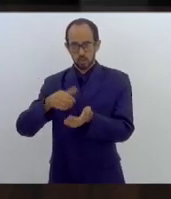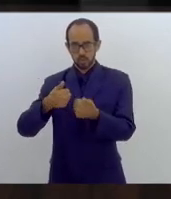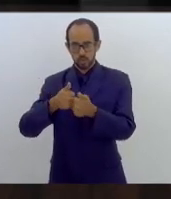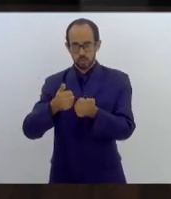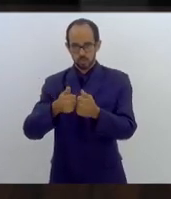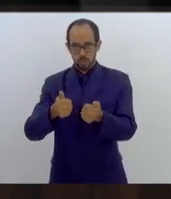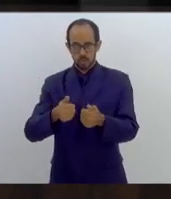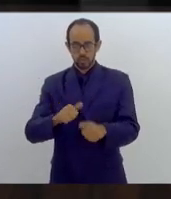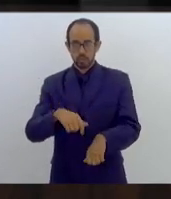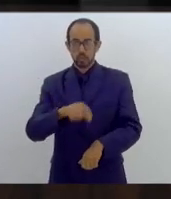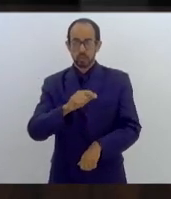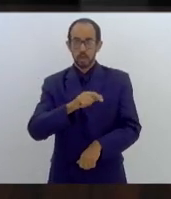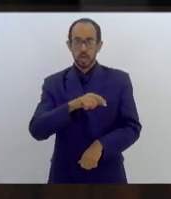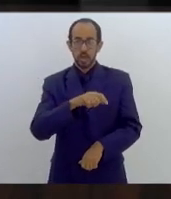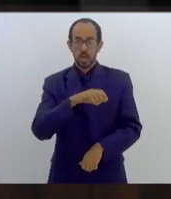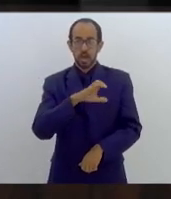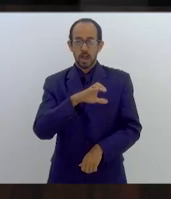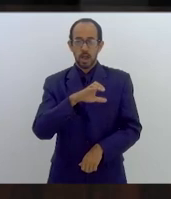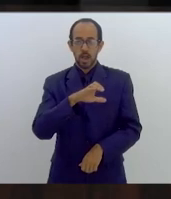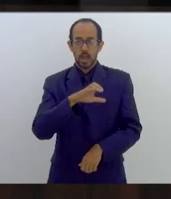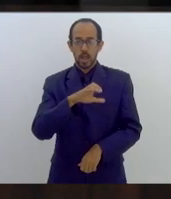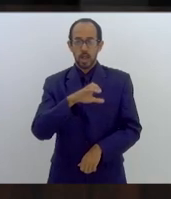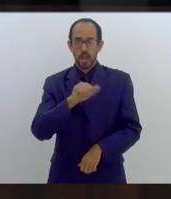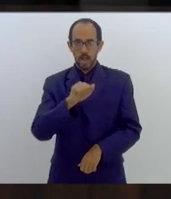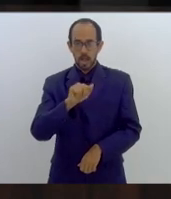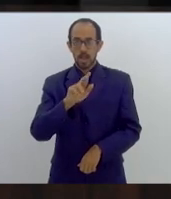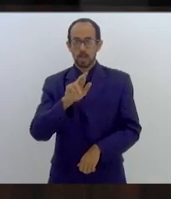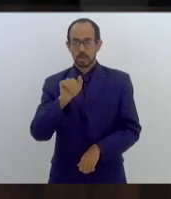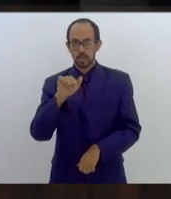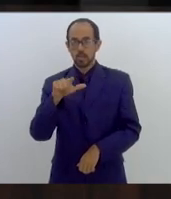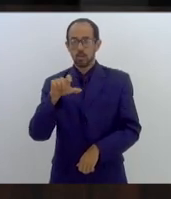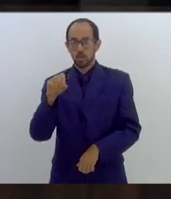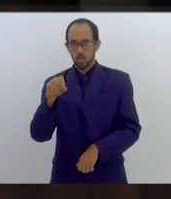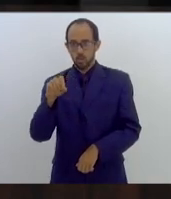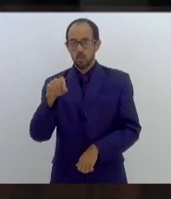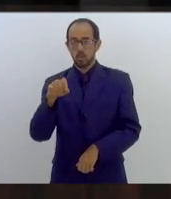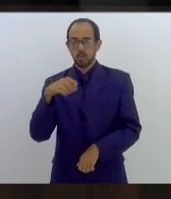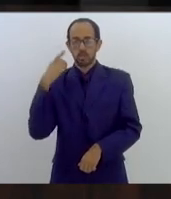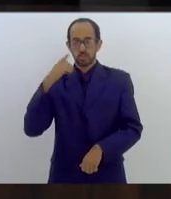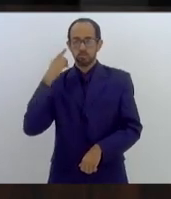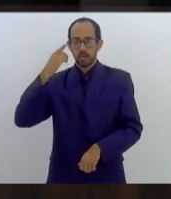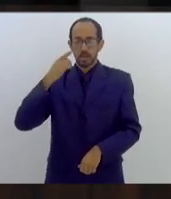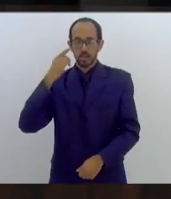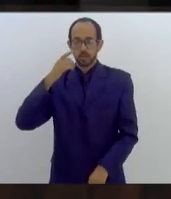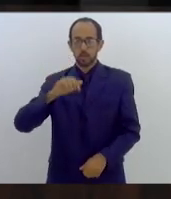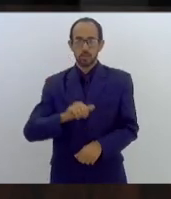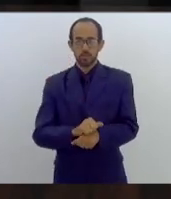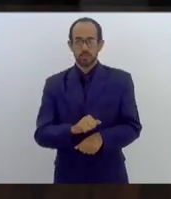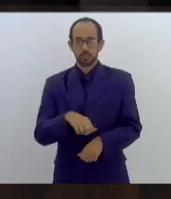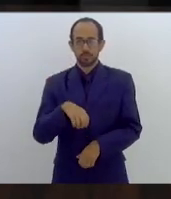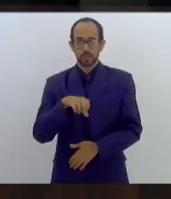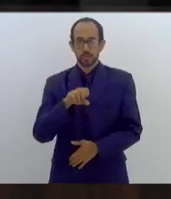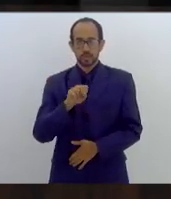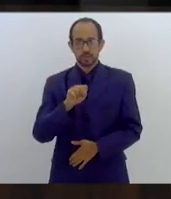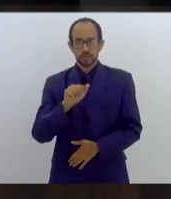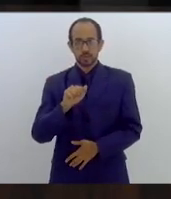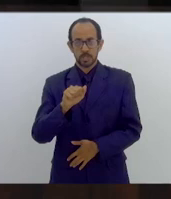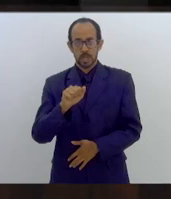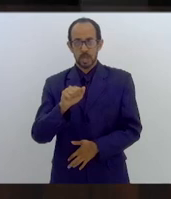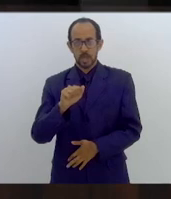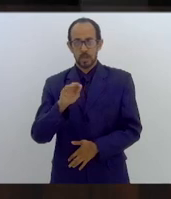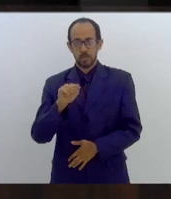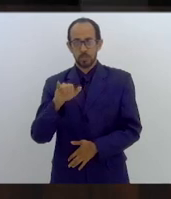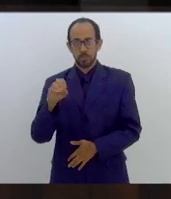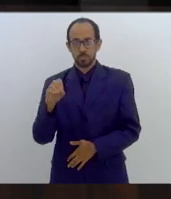Camilo Rulieri, desembargador, Luiz Eduardo de Castro, juiz de direito, Sábio Mafra, advogado e assessor